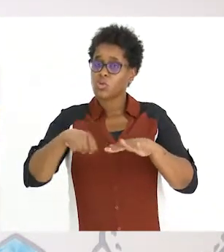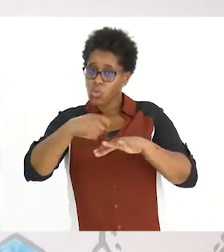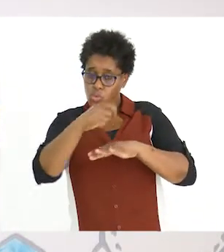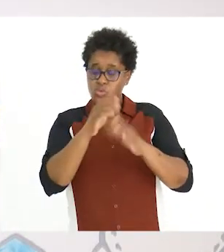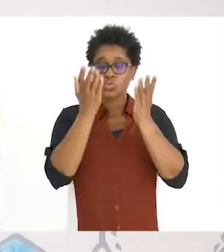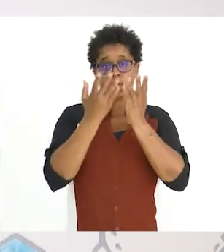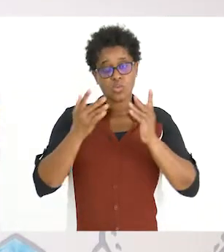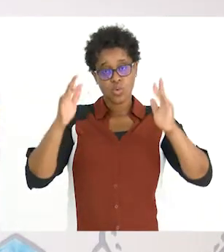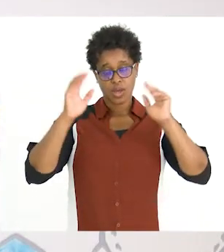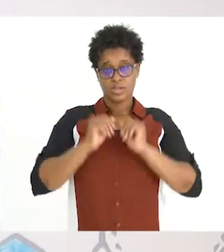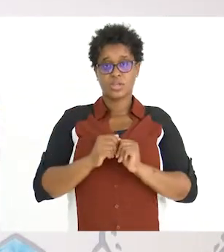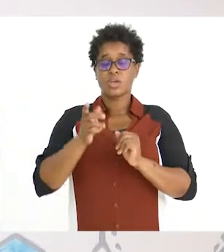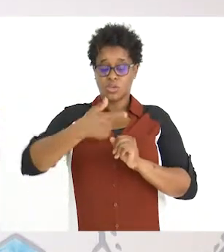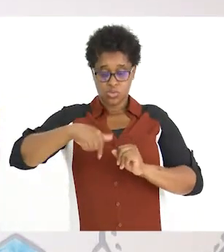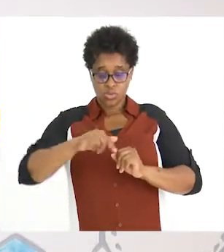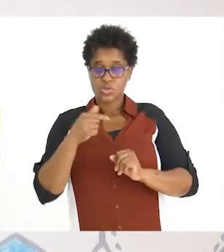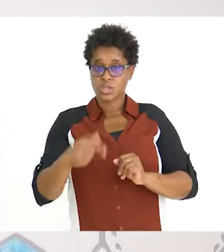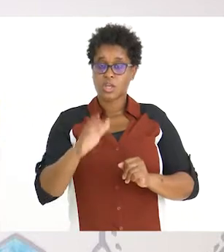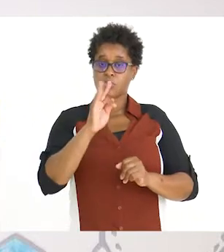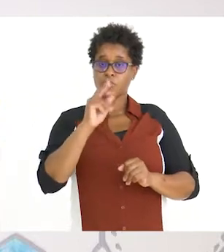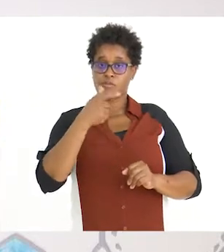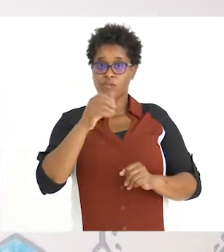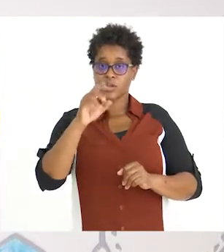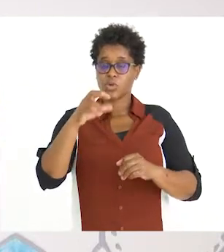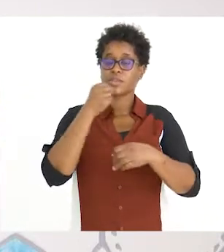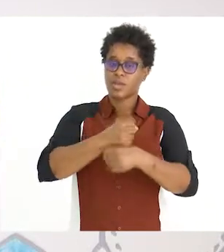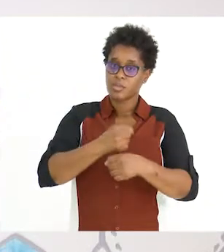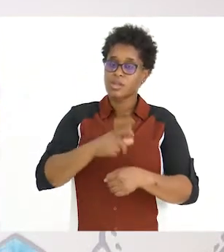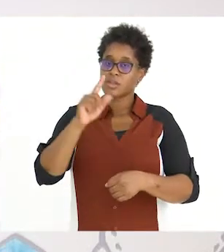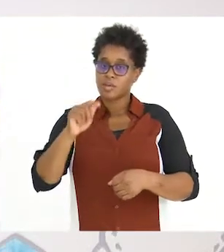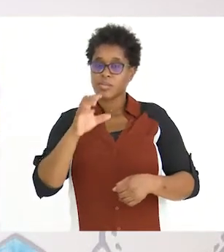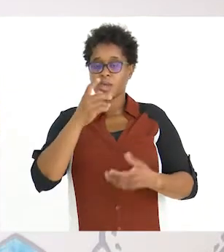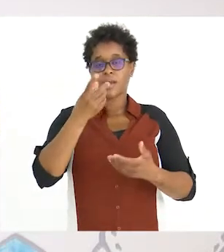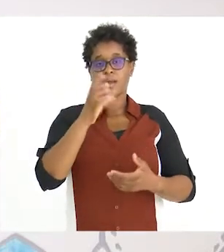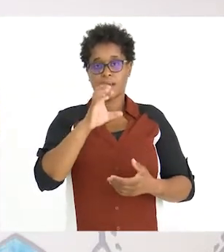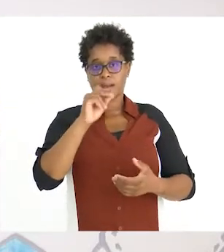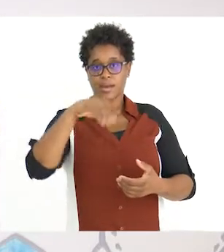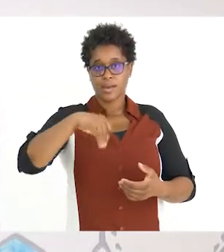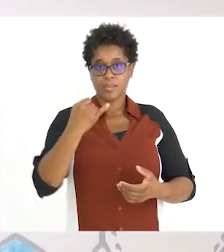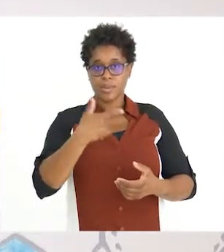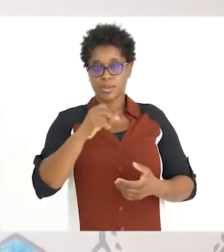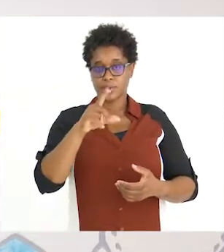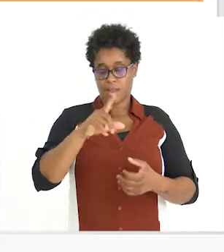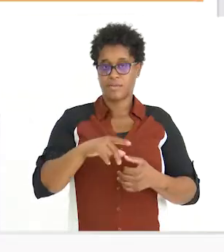naturais, nós temos o fator trabalho e o fator capital. Vamos lá ver?